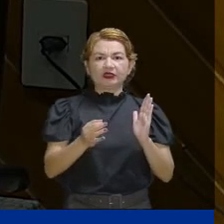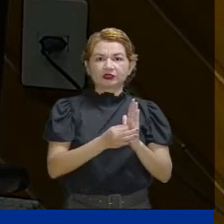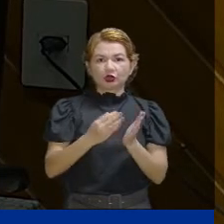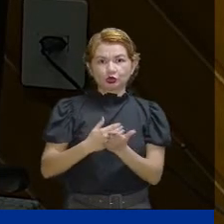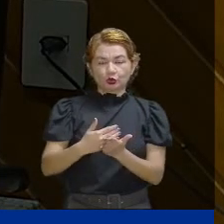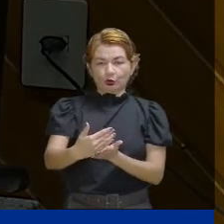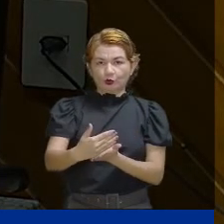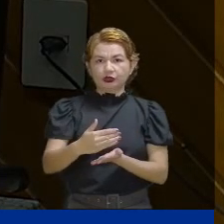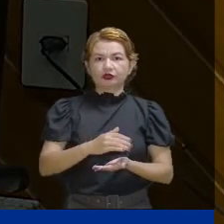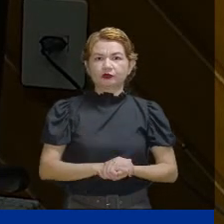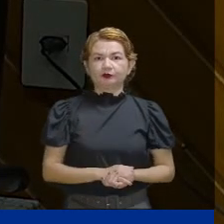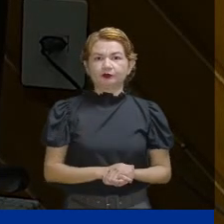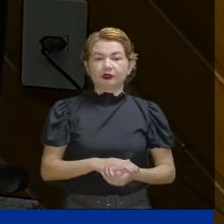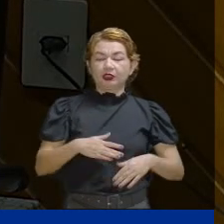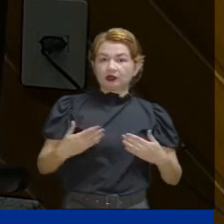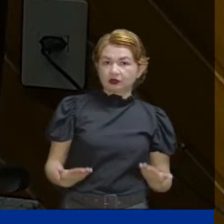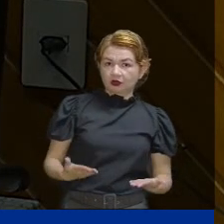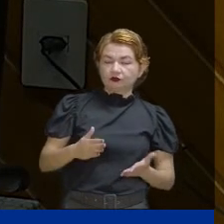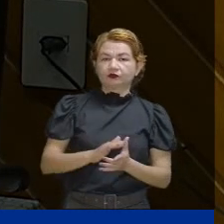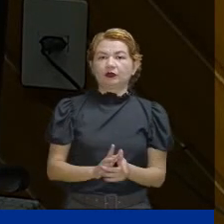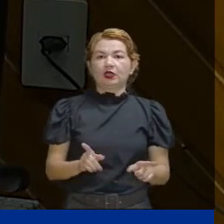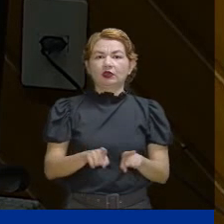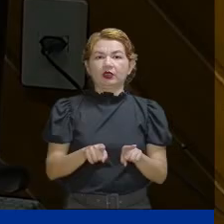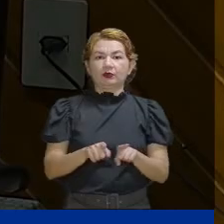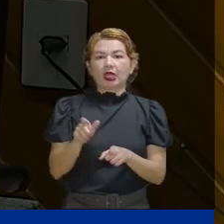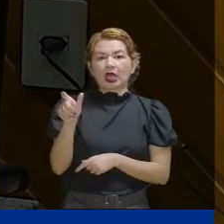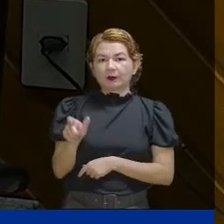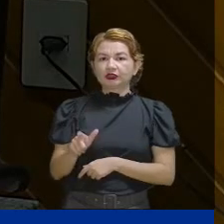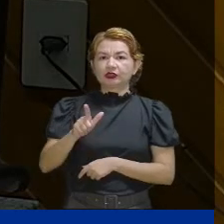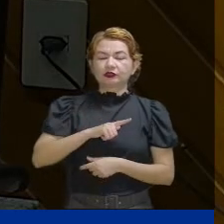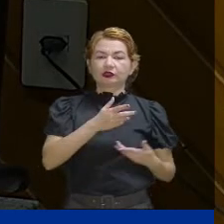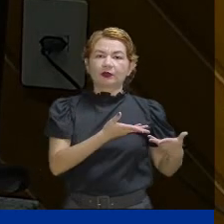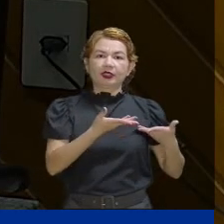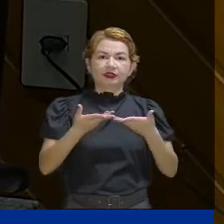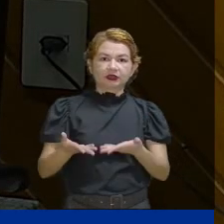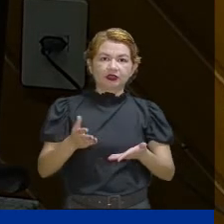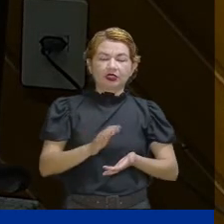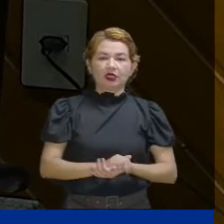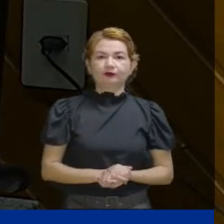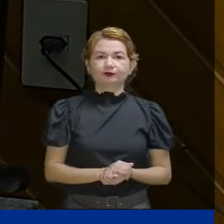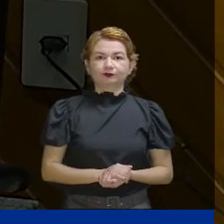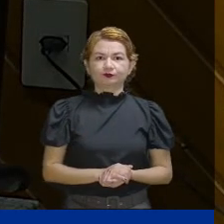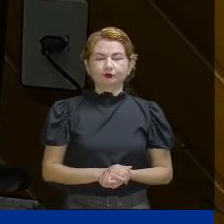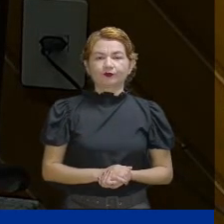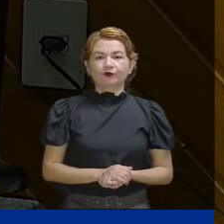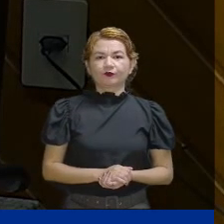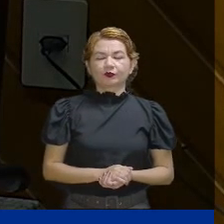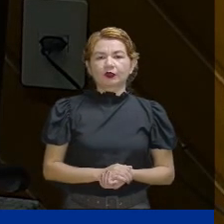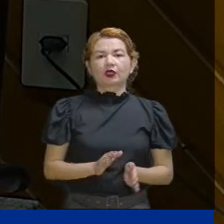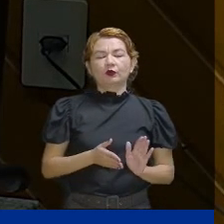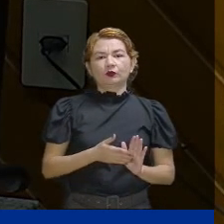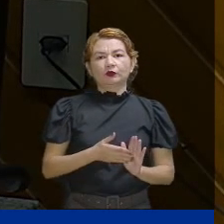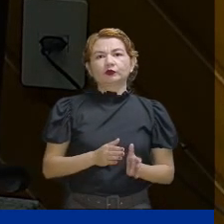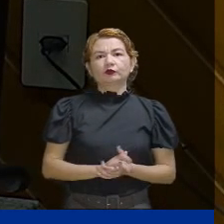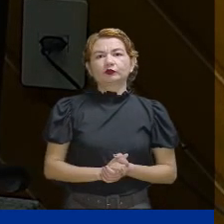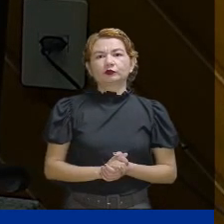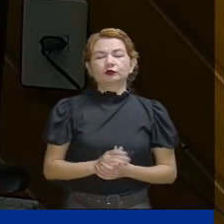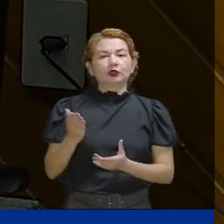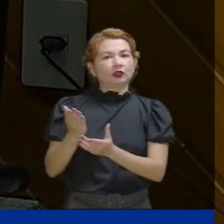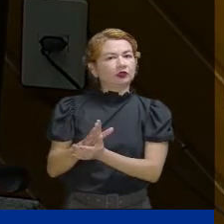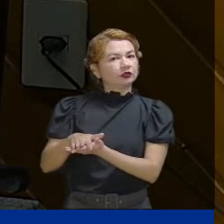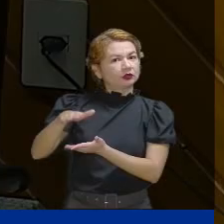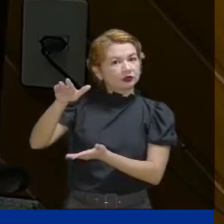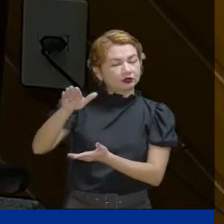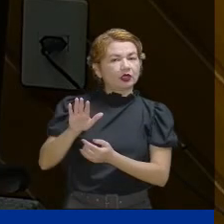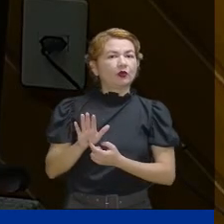é manifesta. É disso que o autor tem o ônus de apresentar com a propositora da ação os elementos mínimos